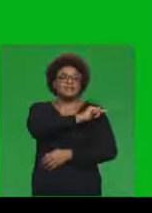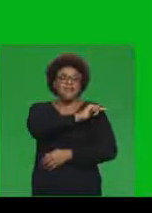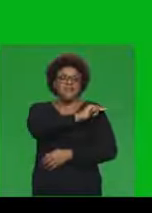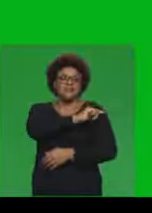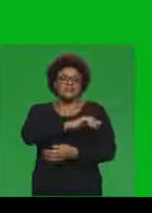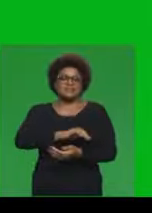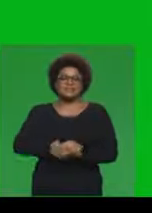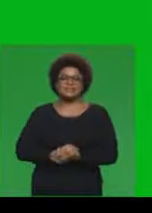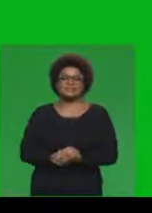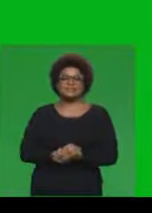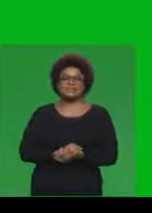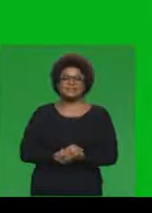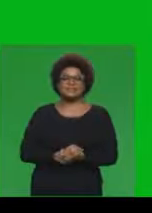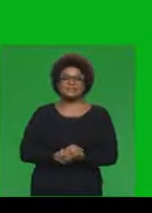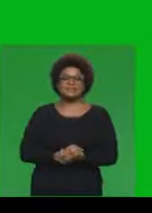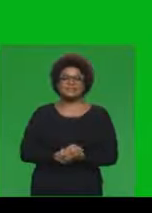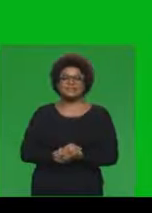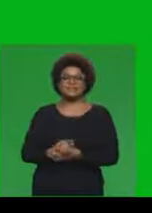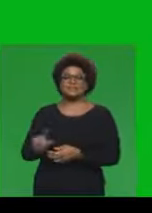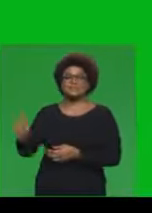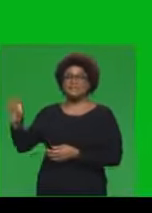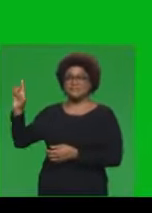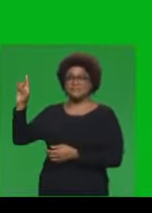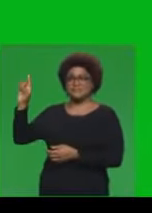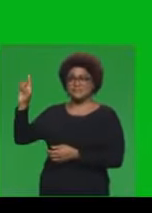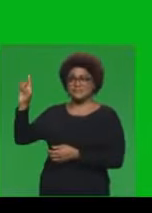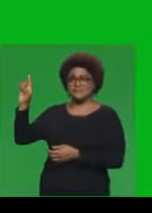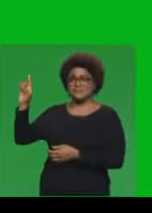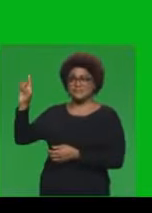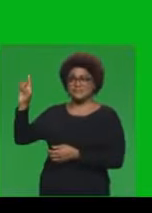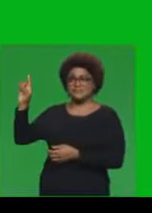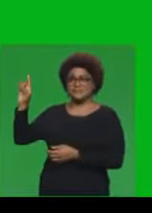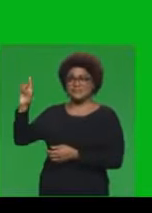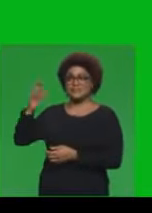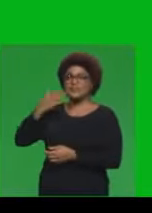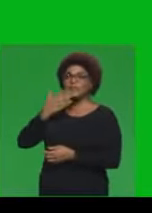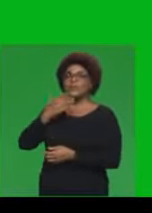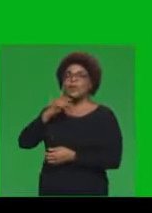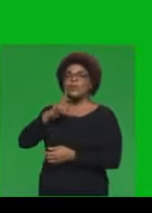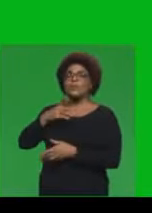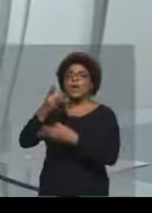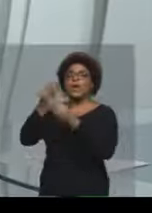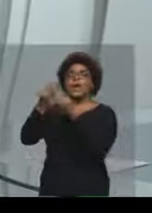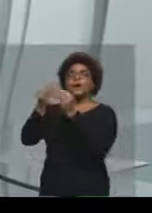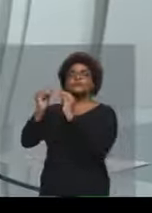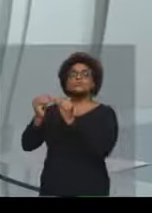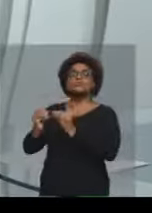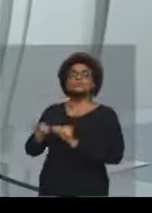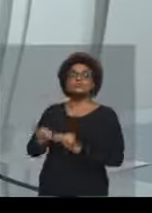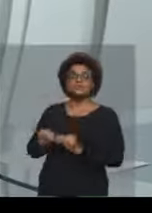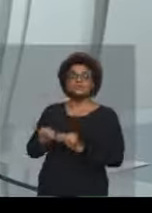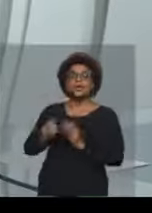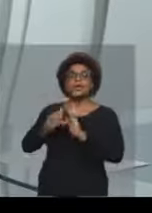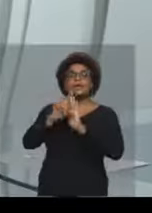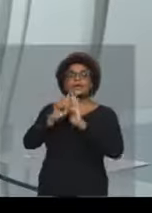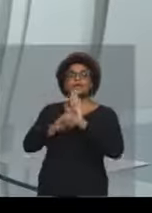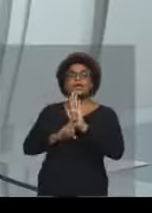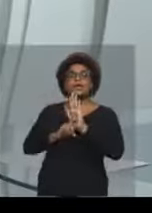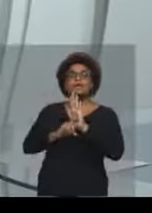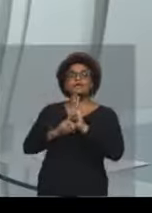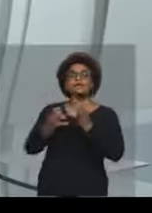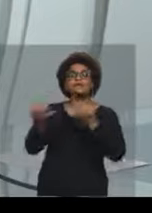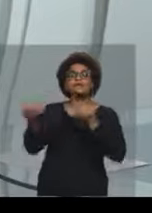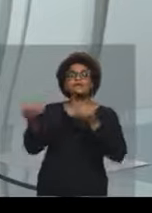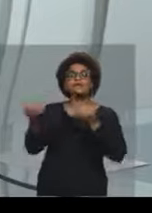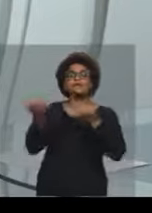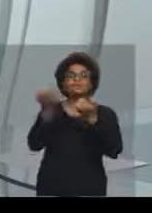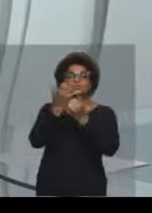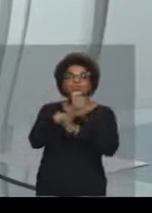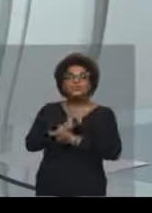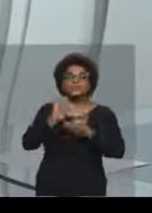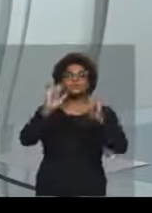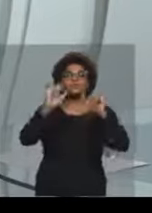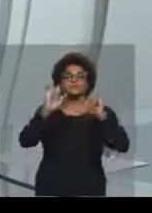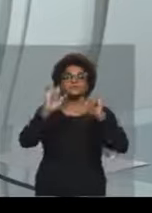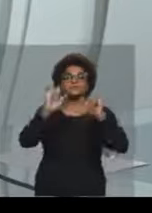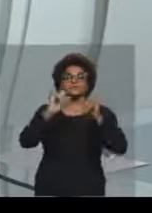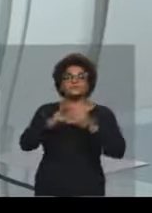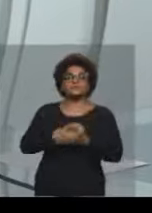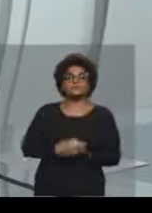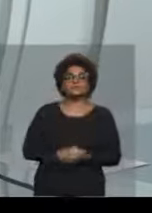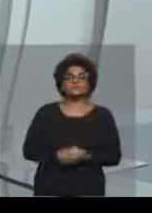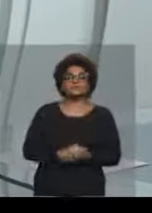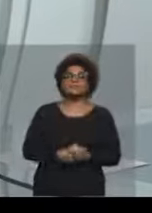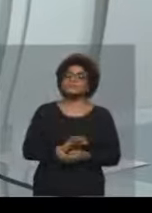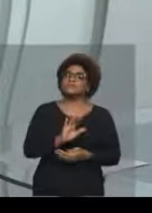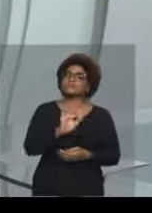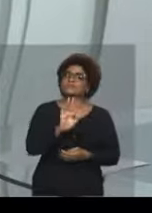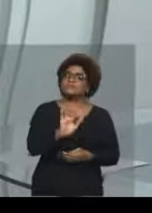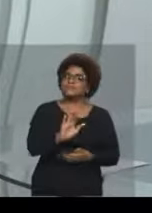é a estrutura da notícia? Fácil essa, né? Nós já vimos. A manchete, que é o título, pode